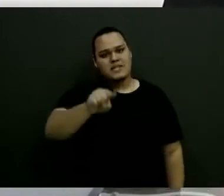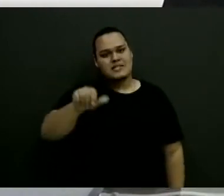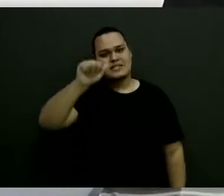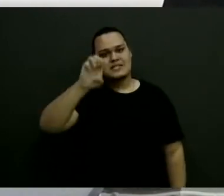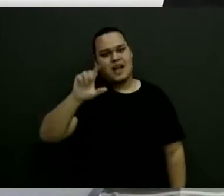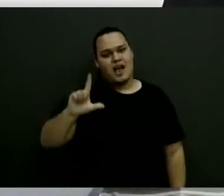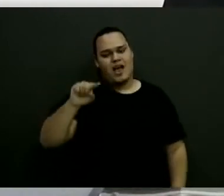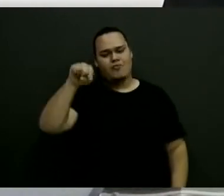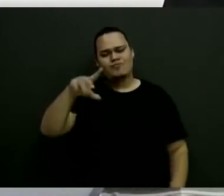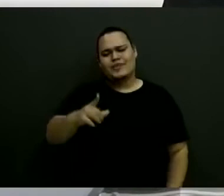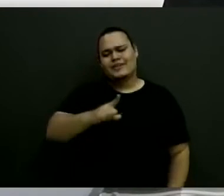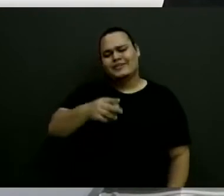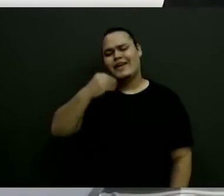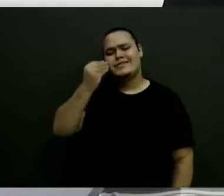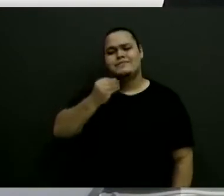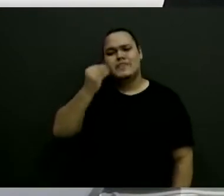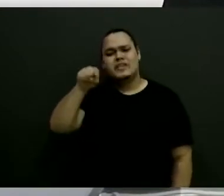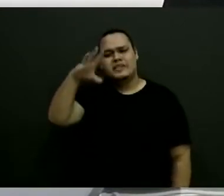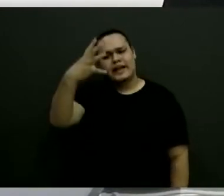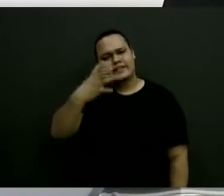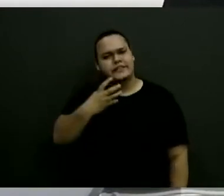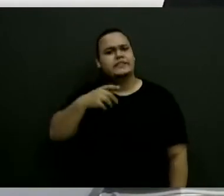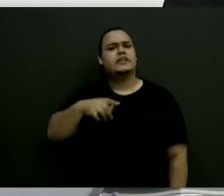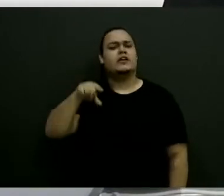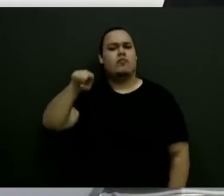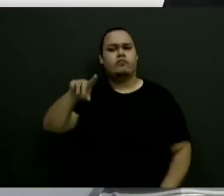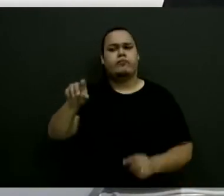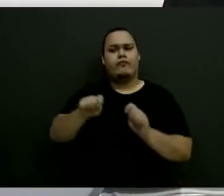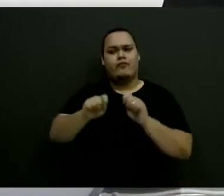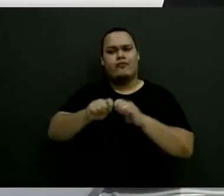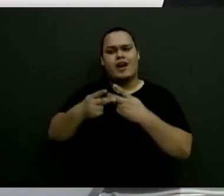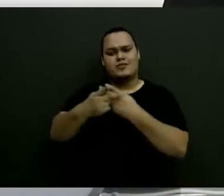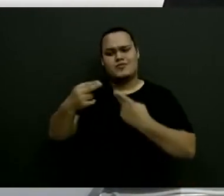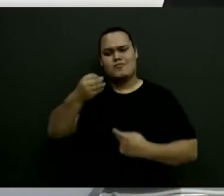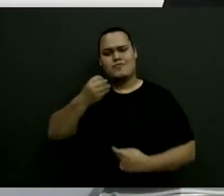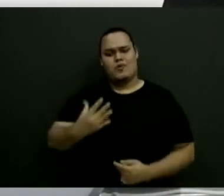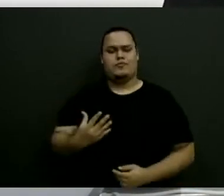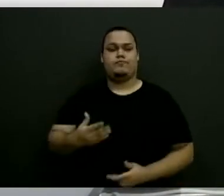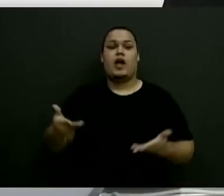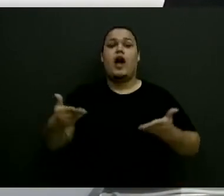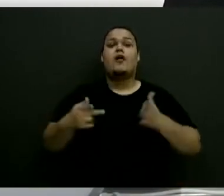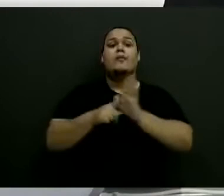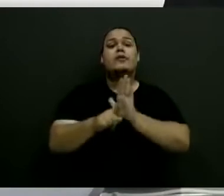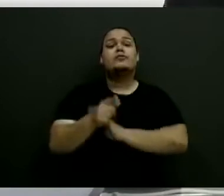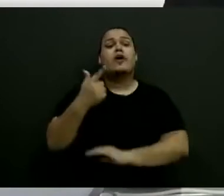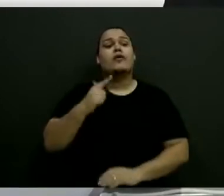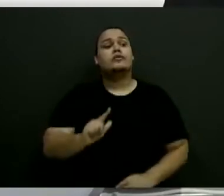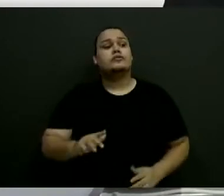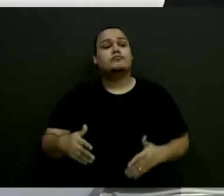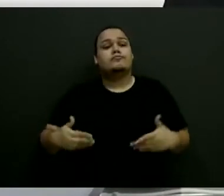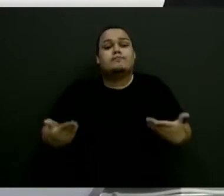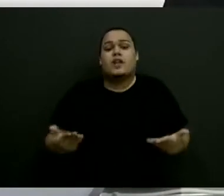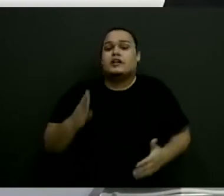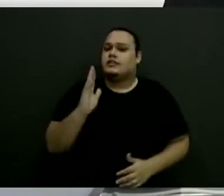experiência e com tanta seriedade naquilo que ele faz. Mais alguém tem alguma pergunta? Porque nós já estamos chegando